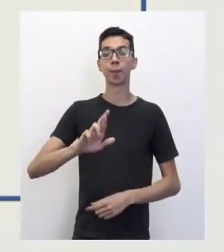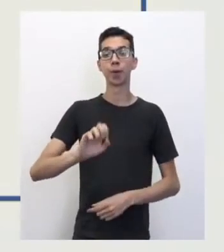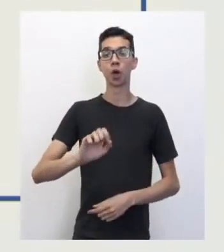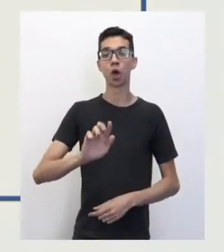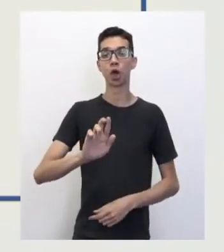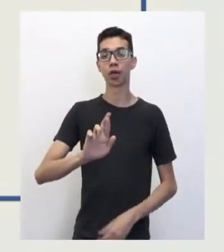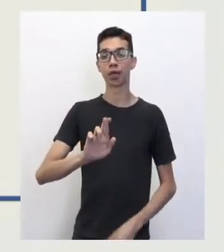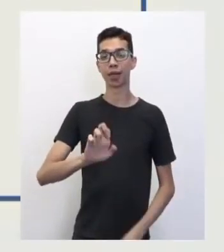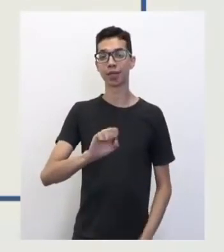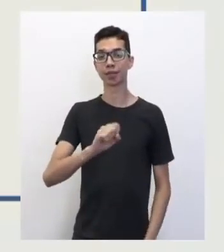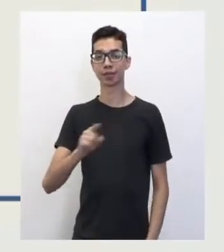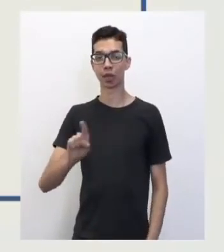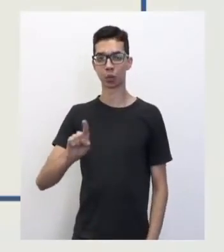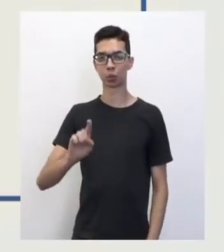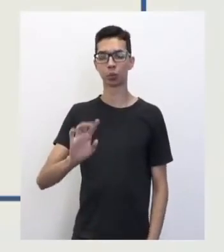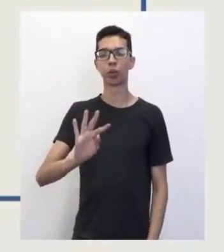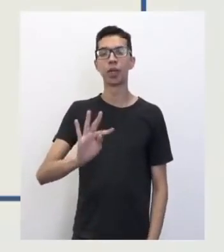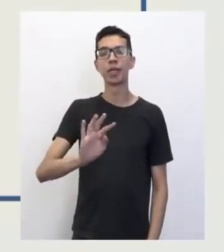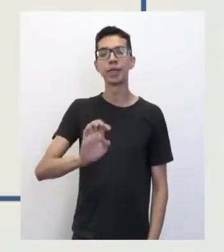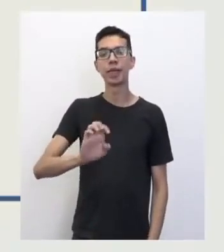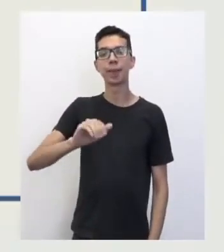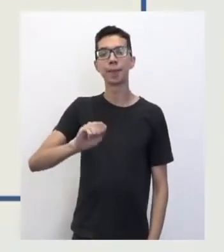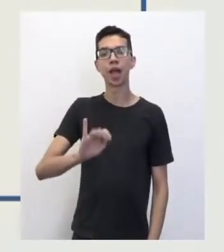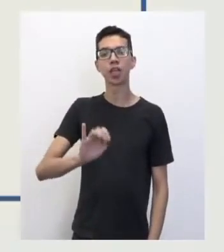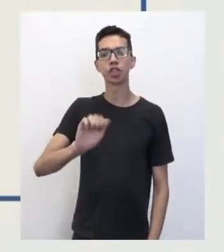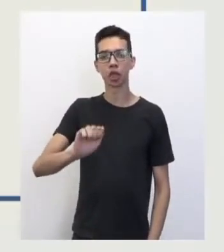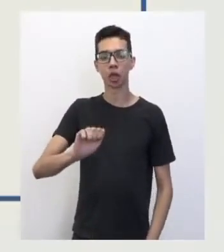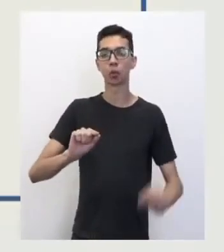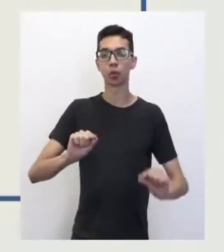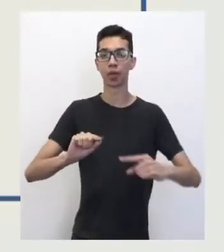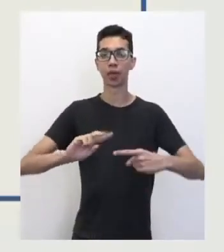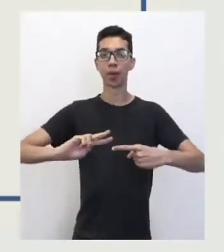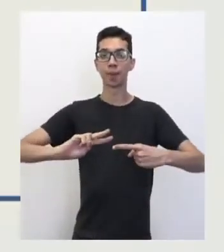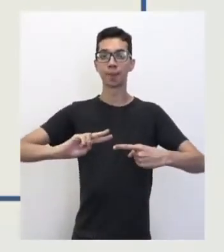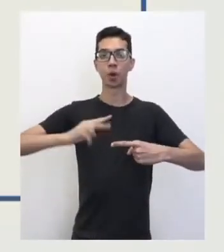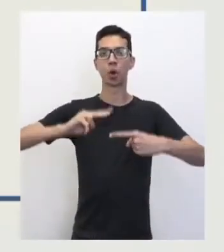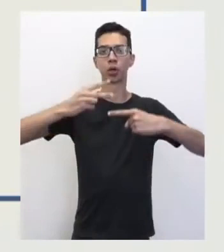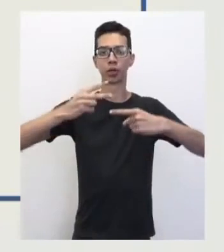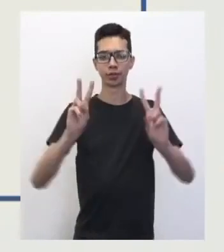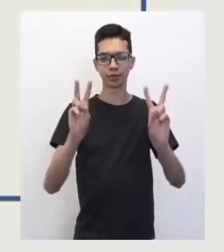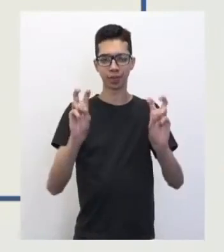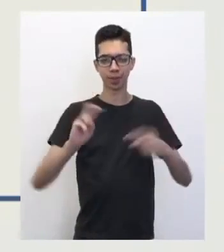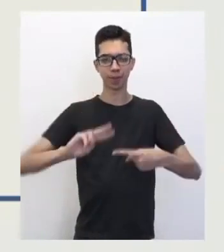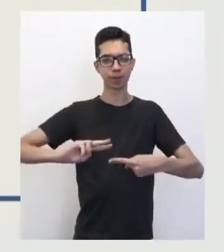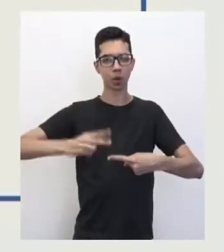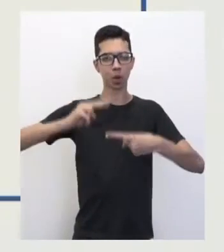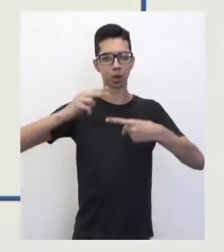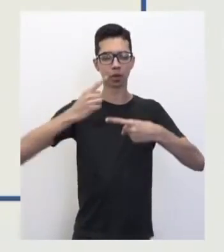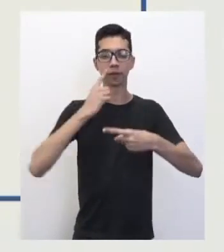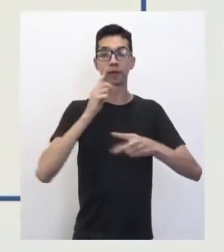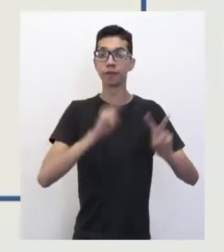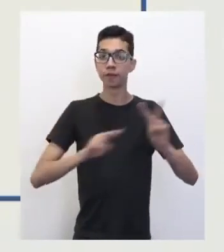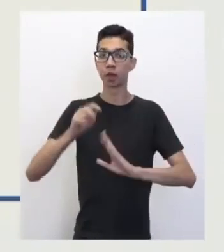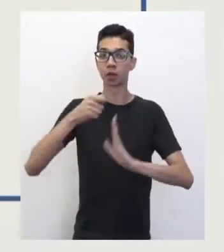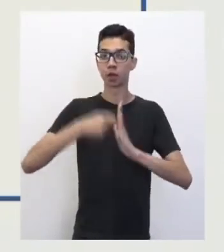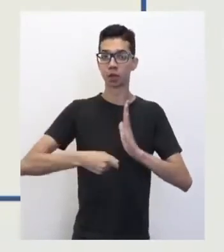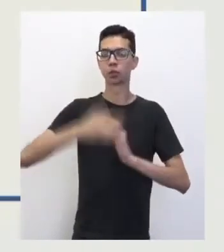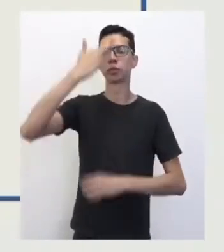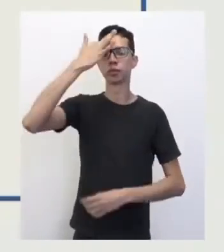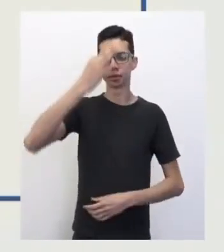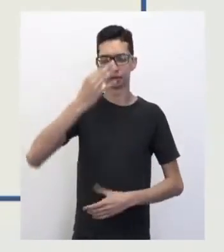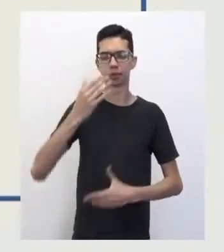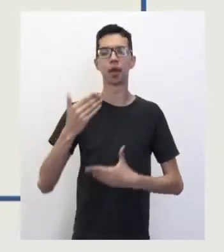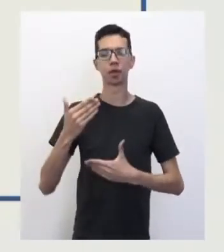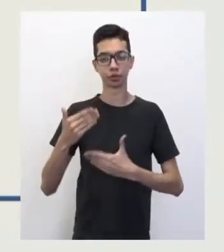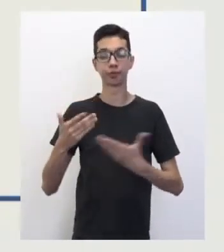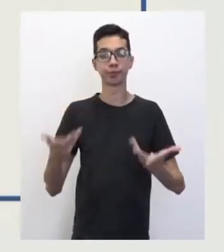informações encadeadas no tempo, que vão avançando à medida que a gente vai lendo esse texto, né? Então, com o passar